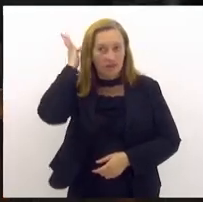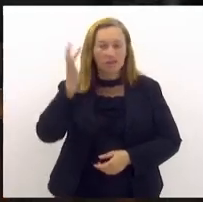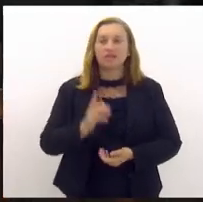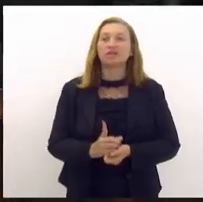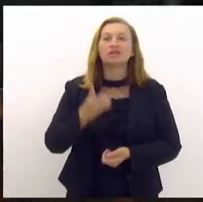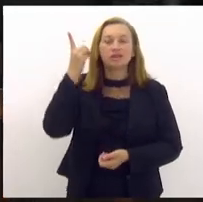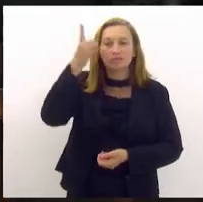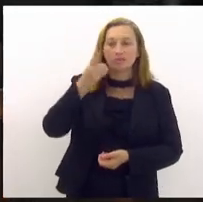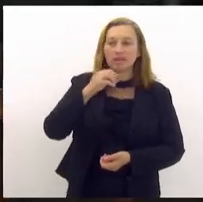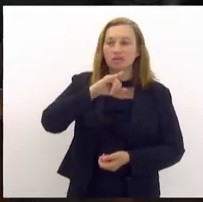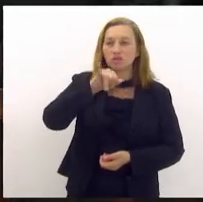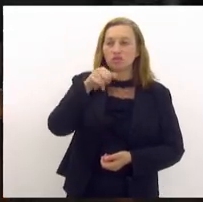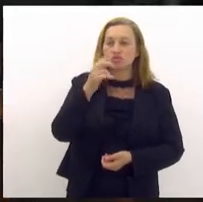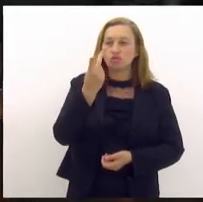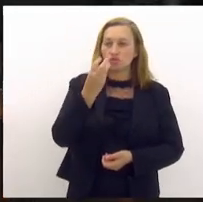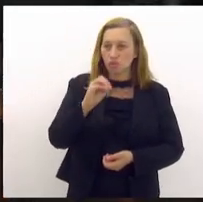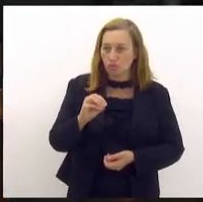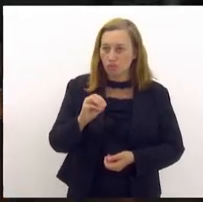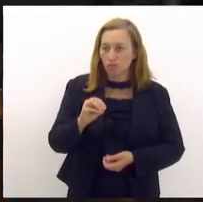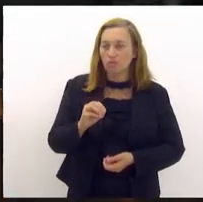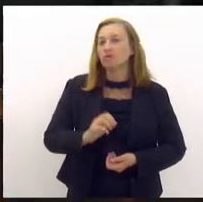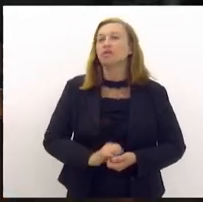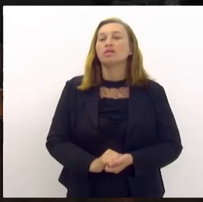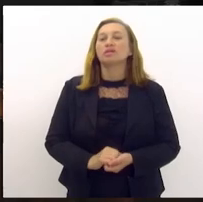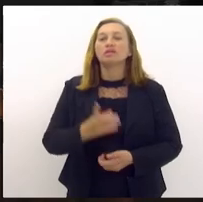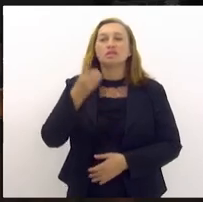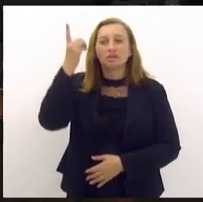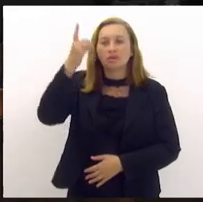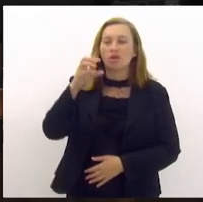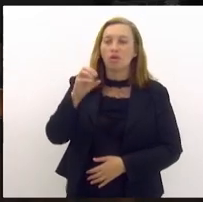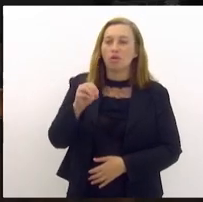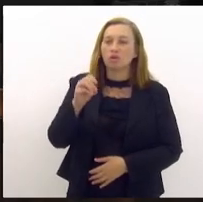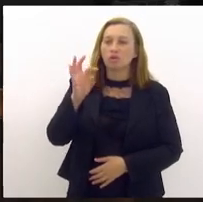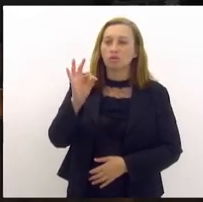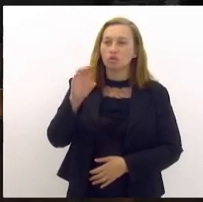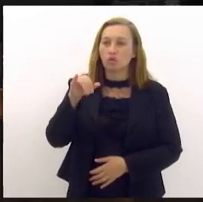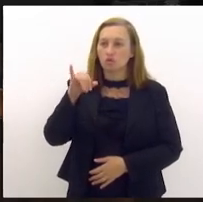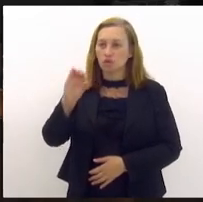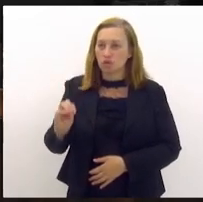Deputado Júlio Rocha. Deputado Antônio de Paula Pai.